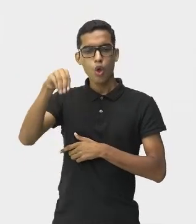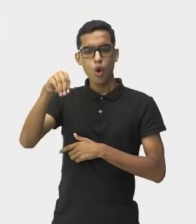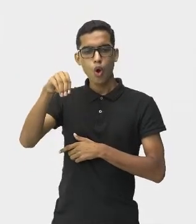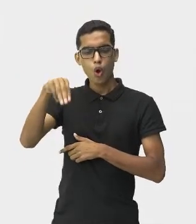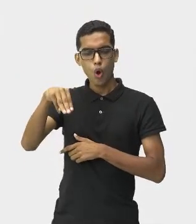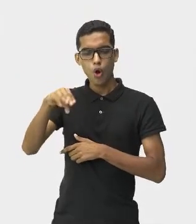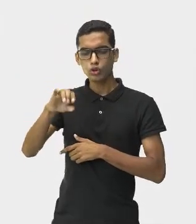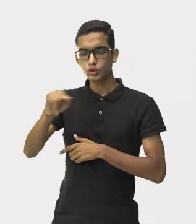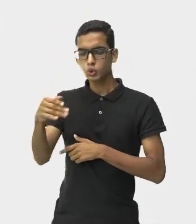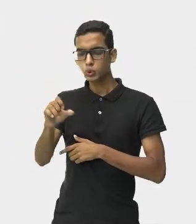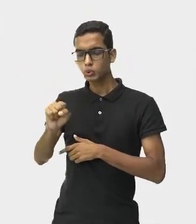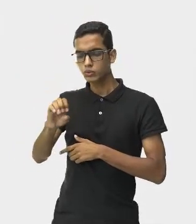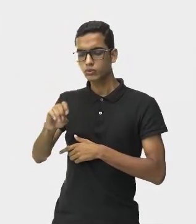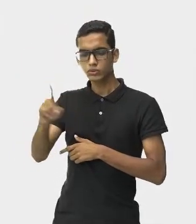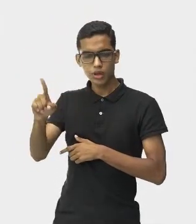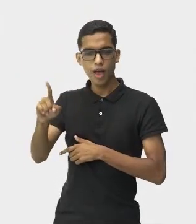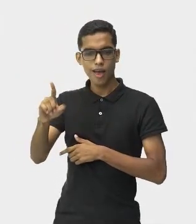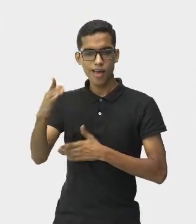conversa, em